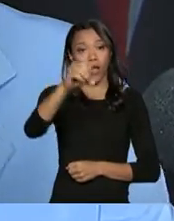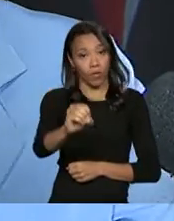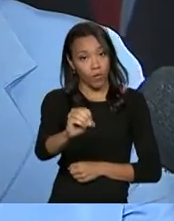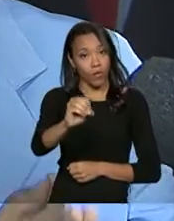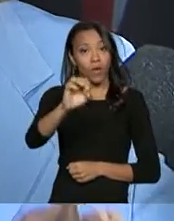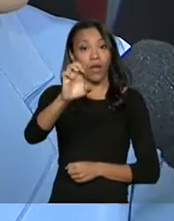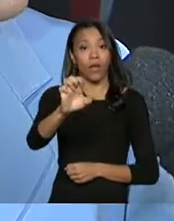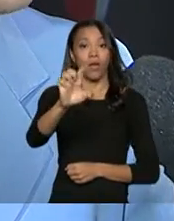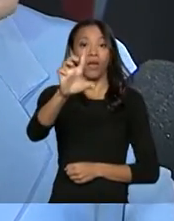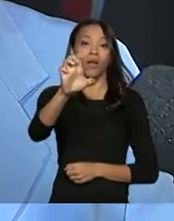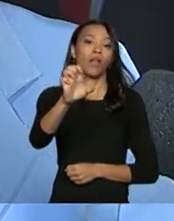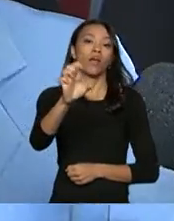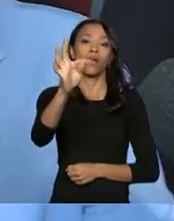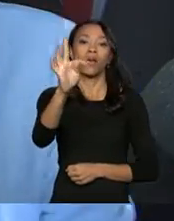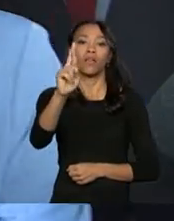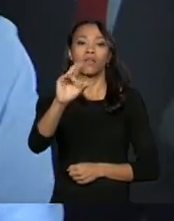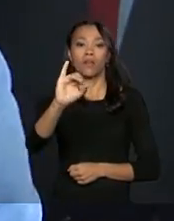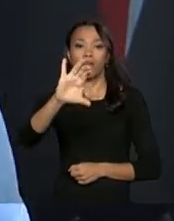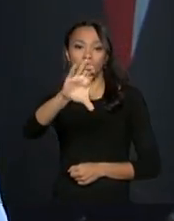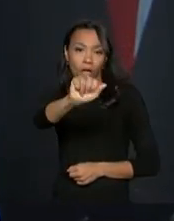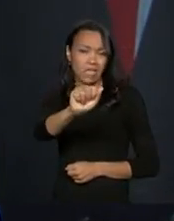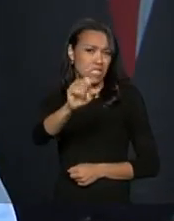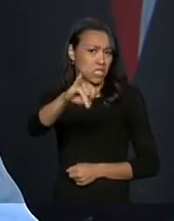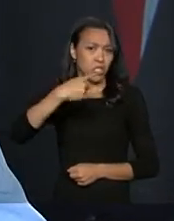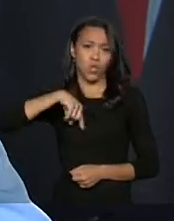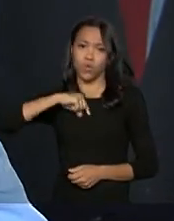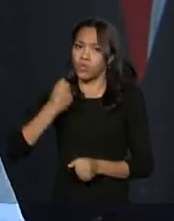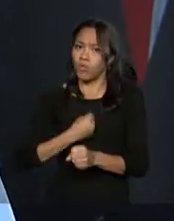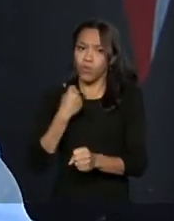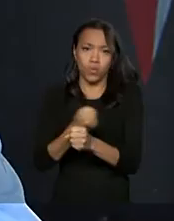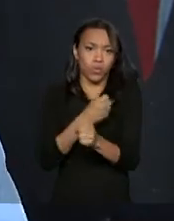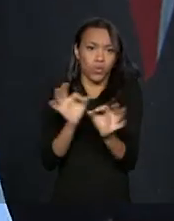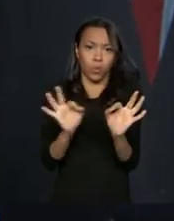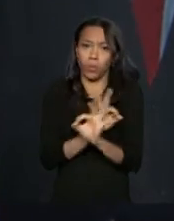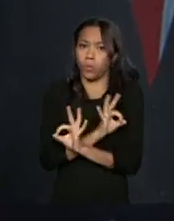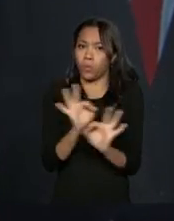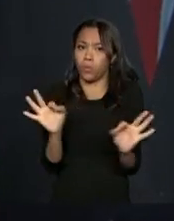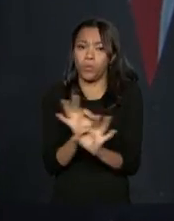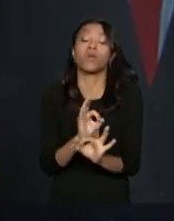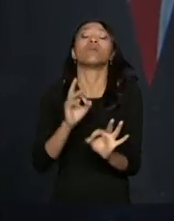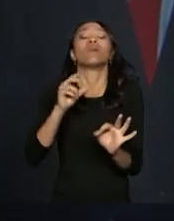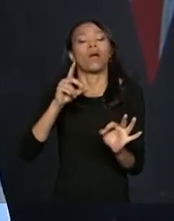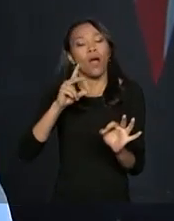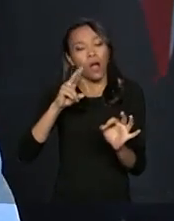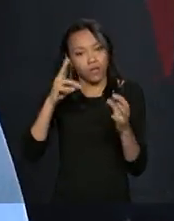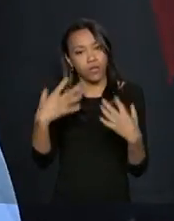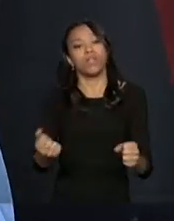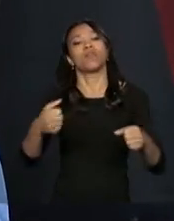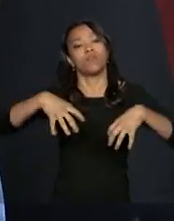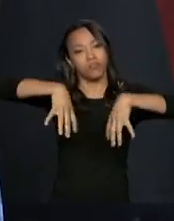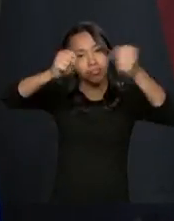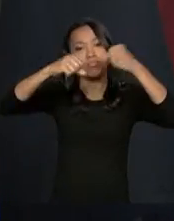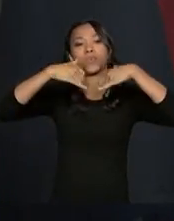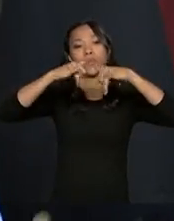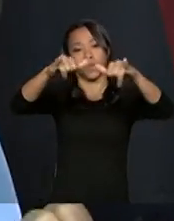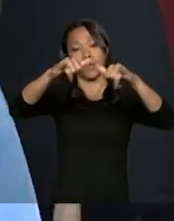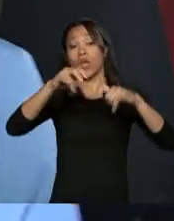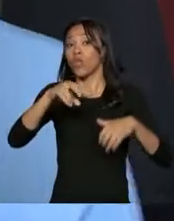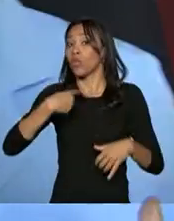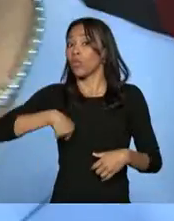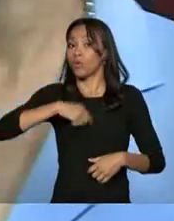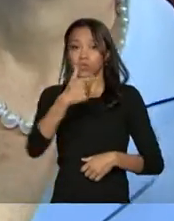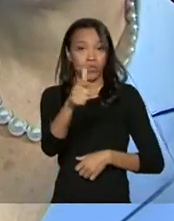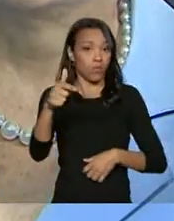tivéssemos construído termoelétricas, nós teríamos tido um brutal racionamento. Não tivemos racionamento